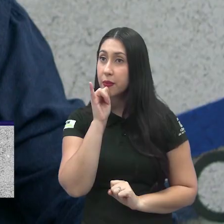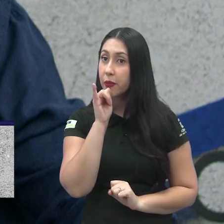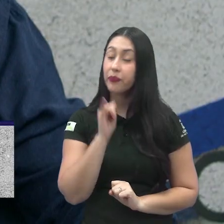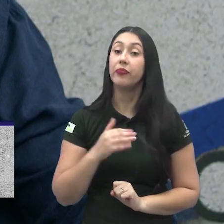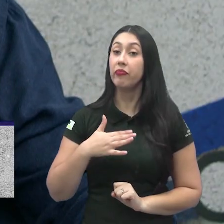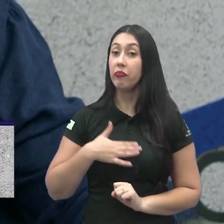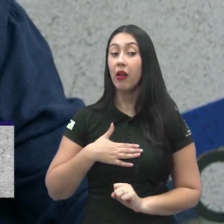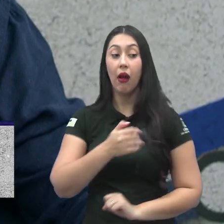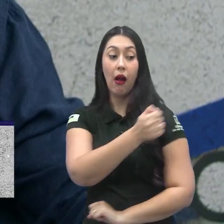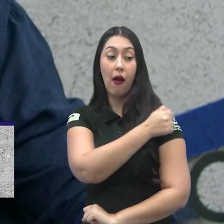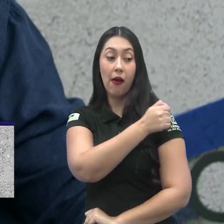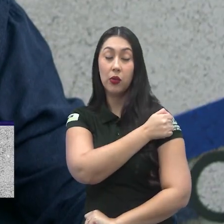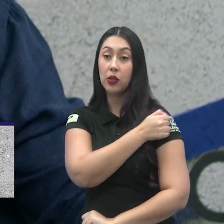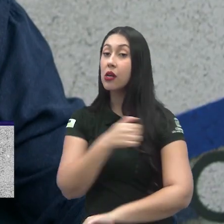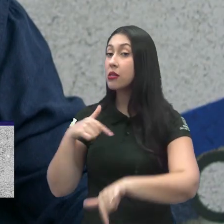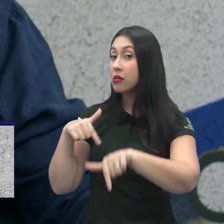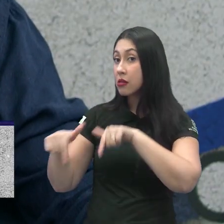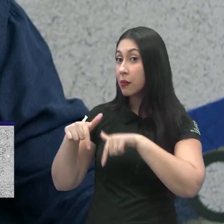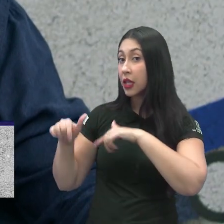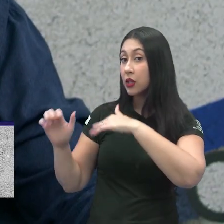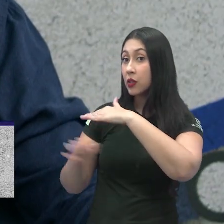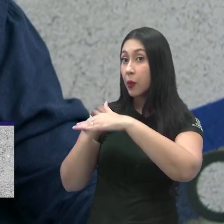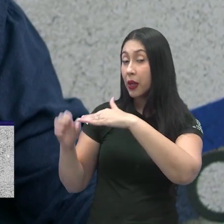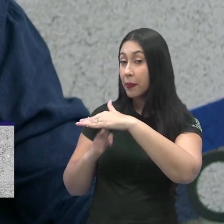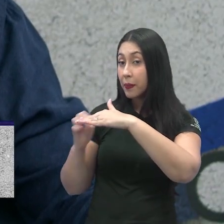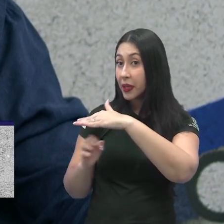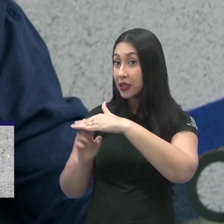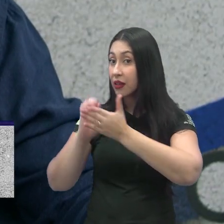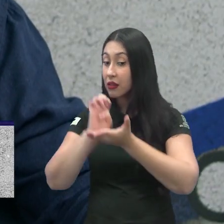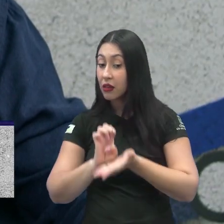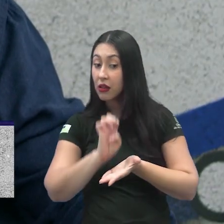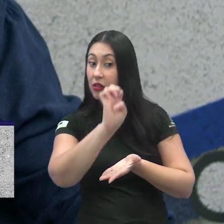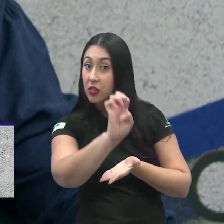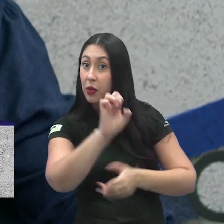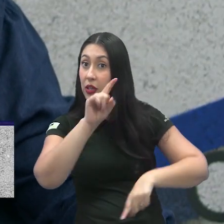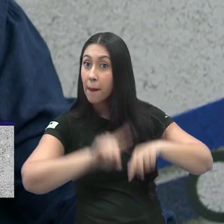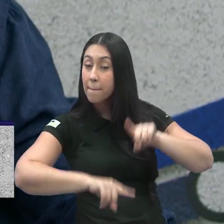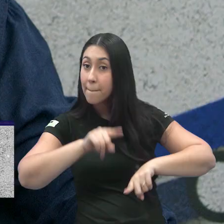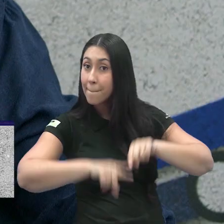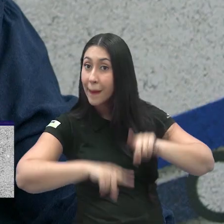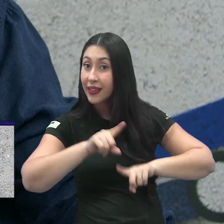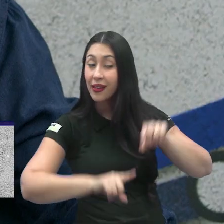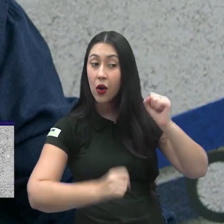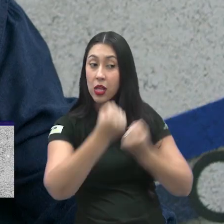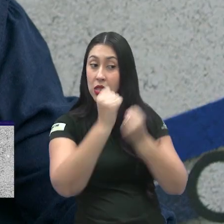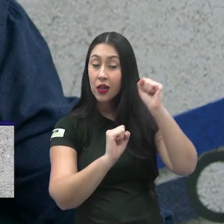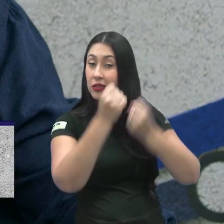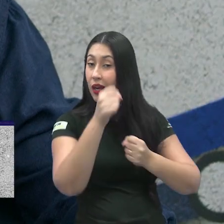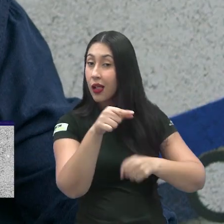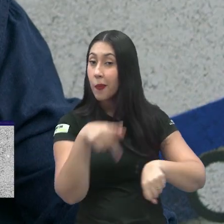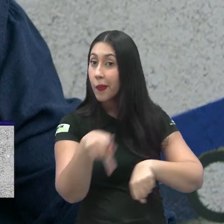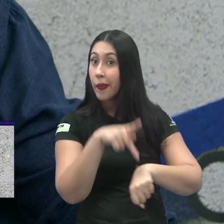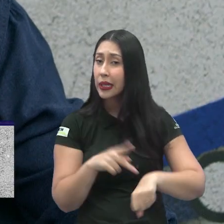Eu tenho uma aluna que trabalha numa empresa que faz exportação de material industrial para a Índia, por exemplo. Ela